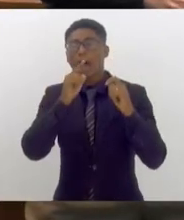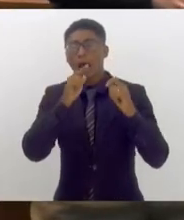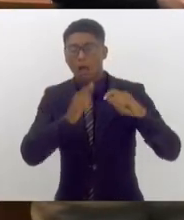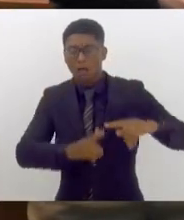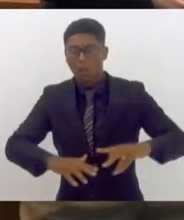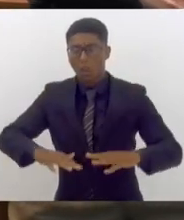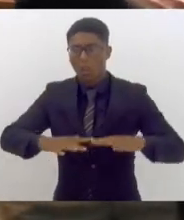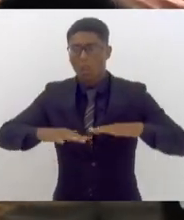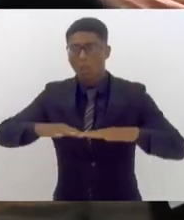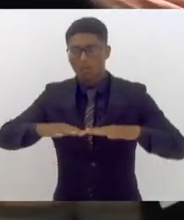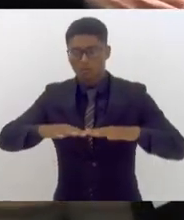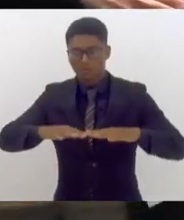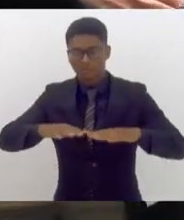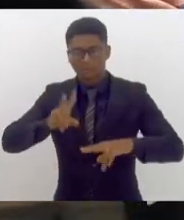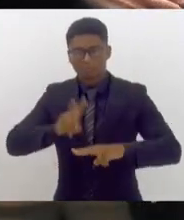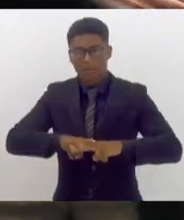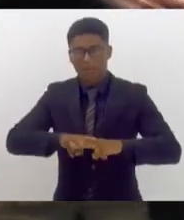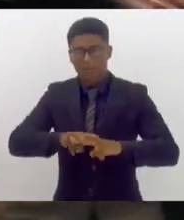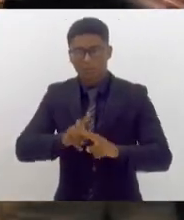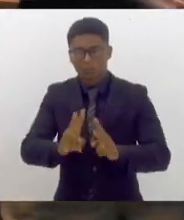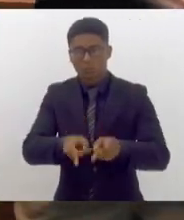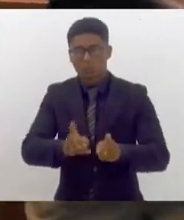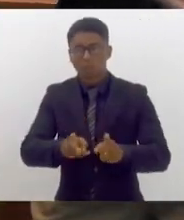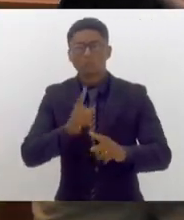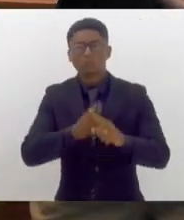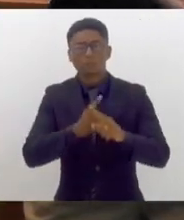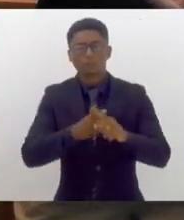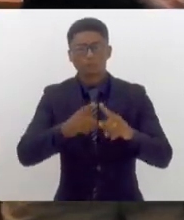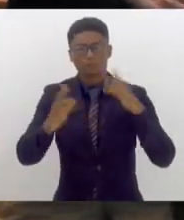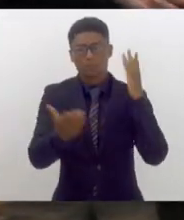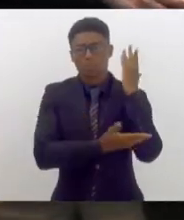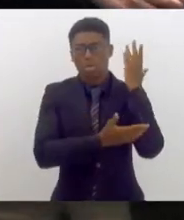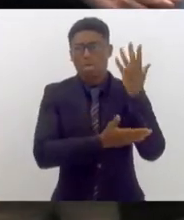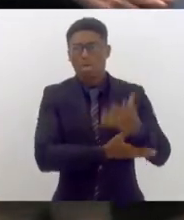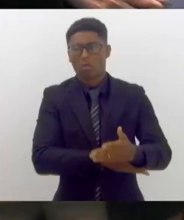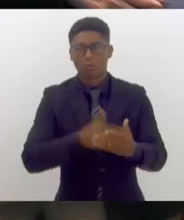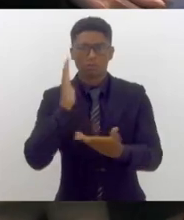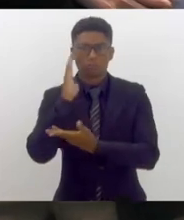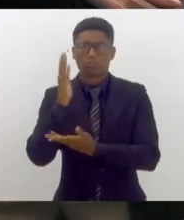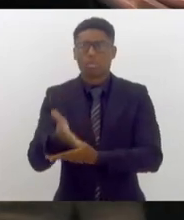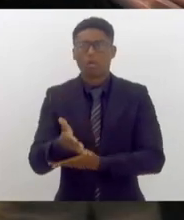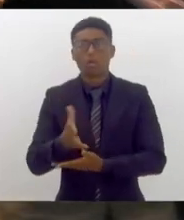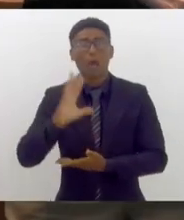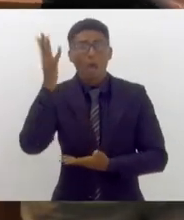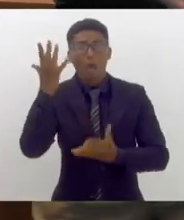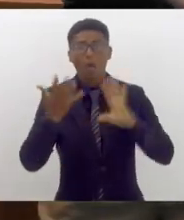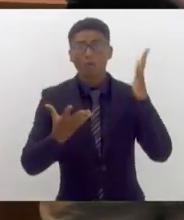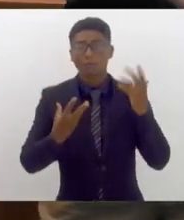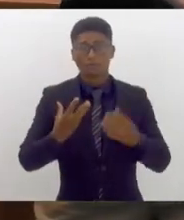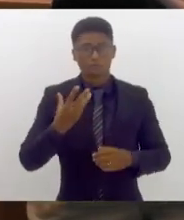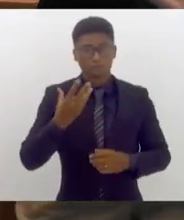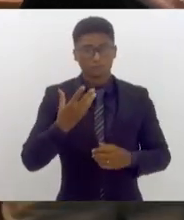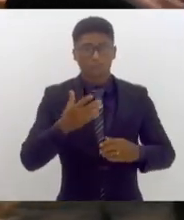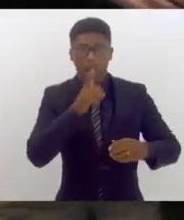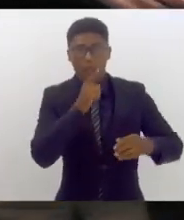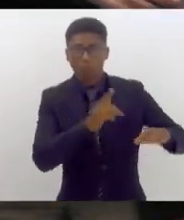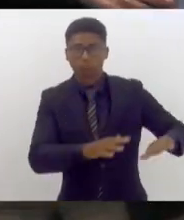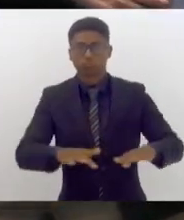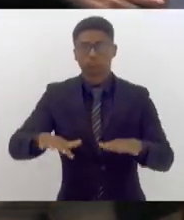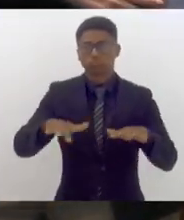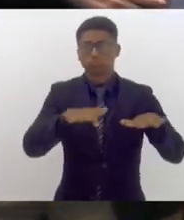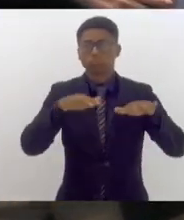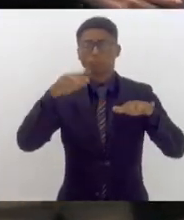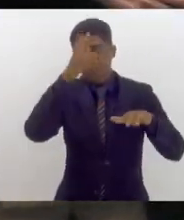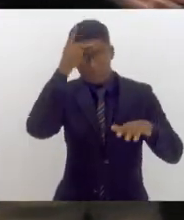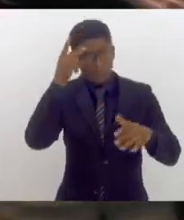clima. É a defesa da vida das pessoas. Então, presidente, não vou me